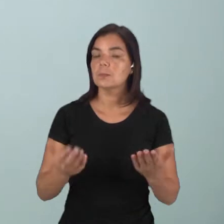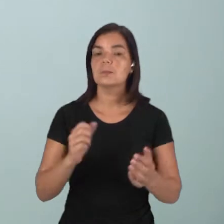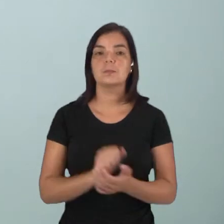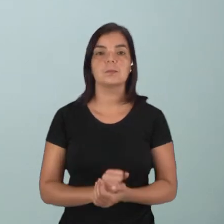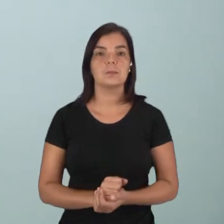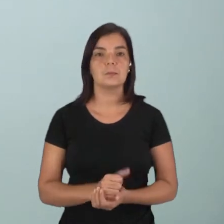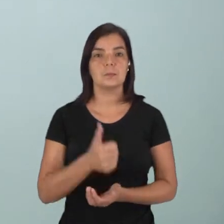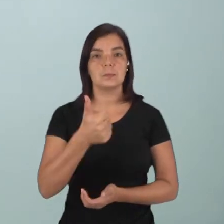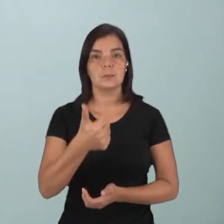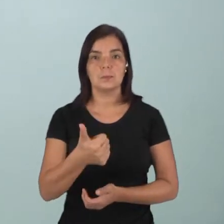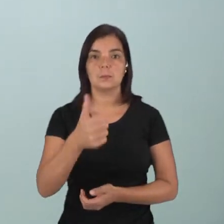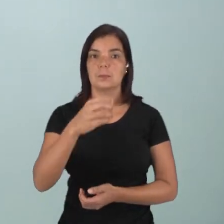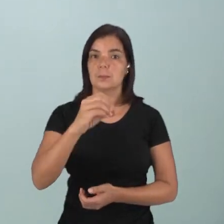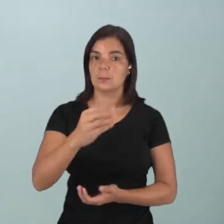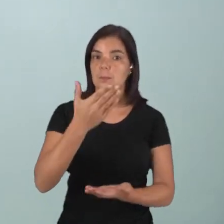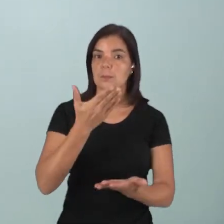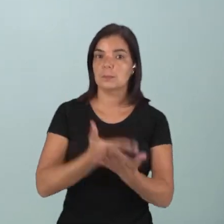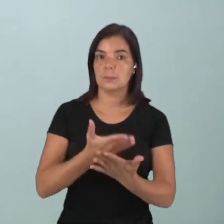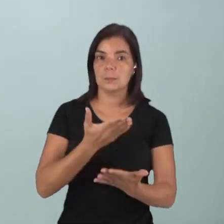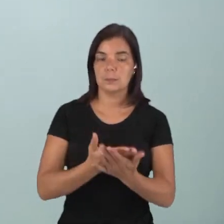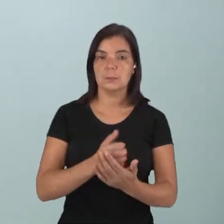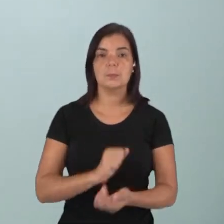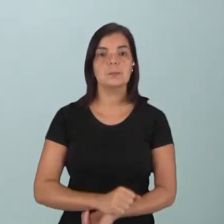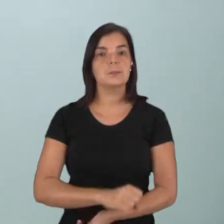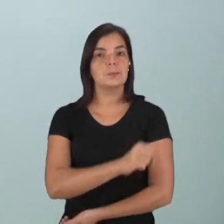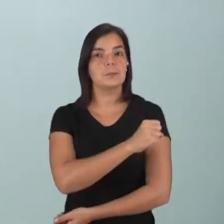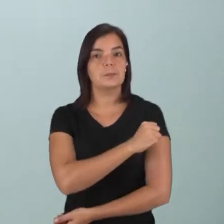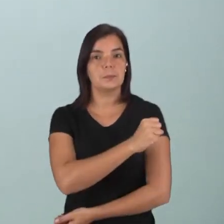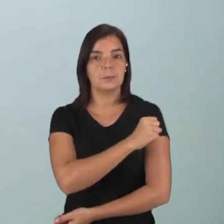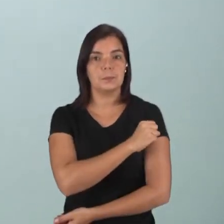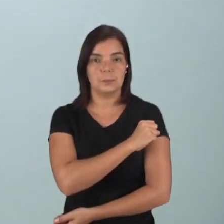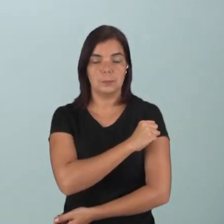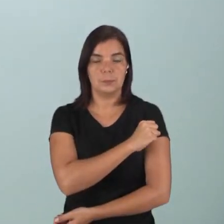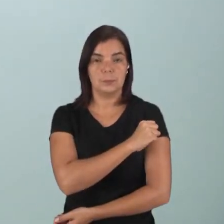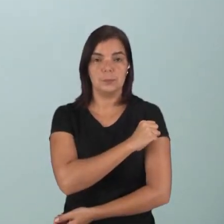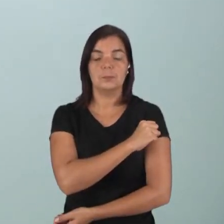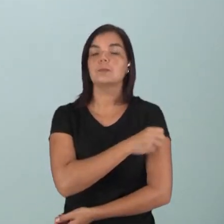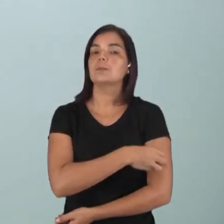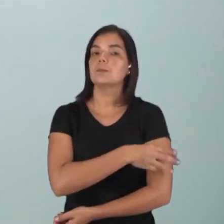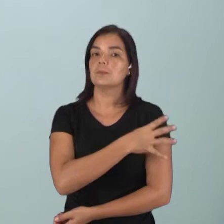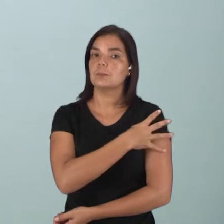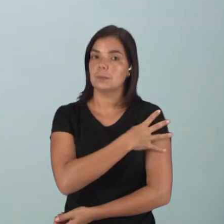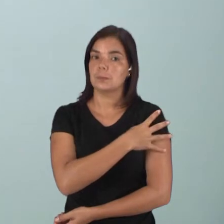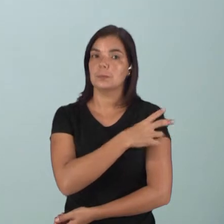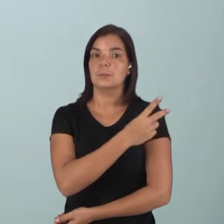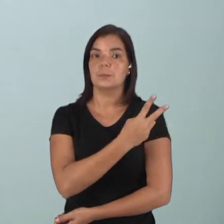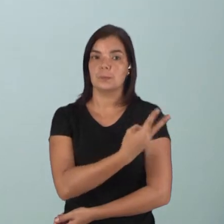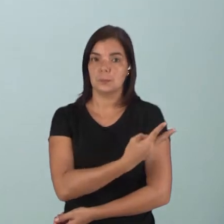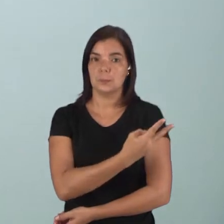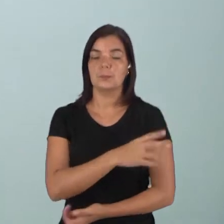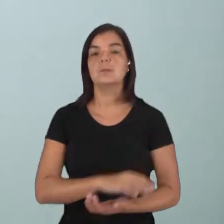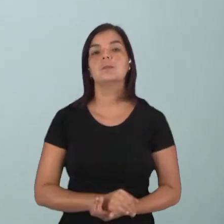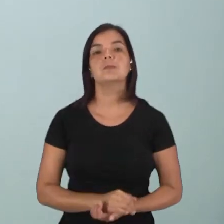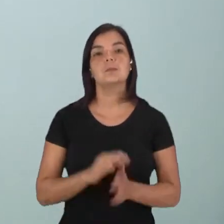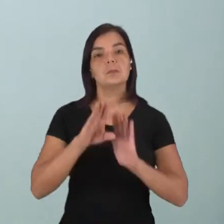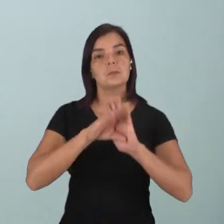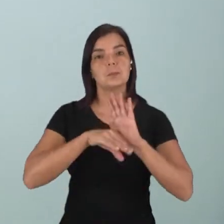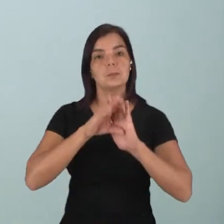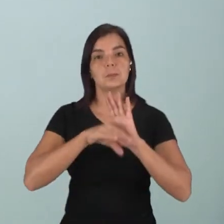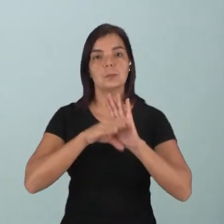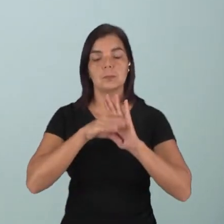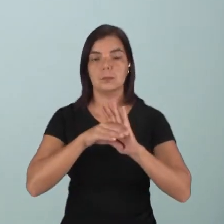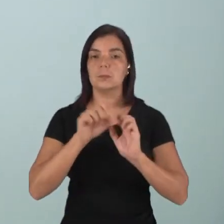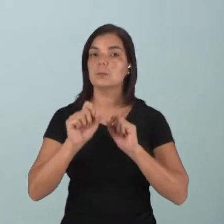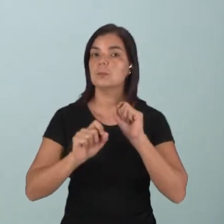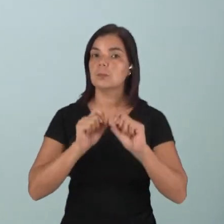estamos na nossa 10ª aula do 8º ano, Fundamental 2, e vamos trazer o conteúdo, né, que